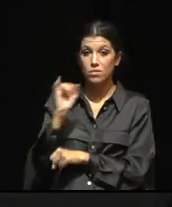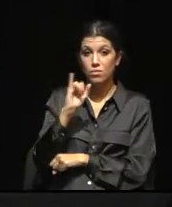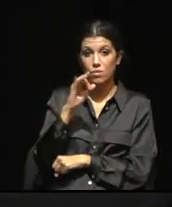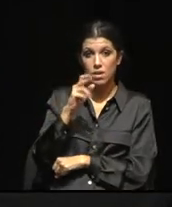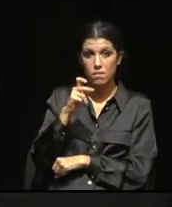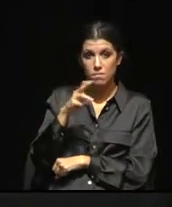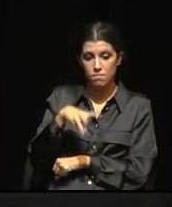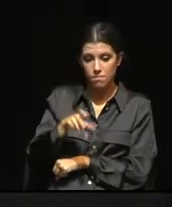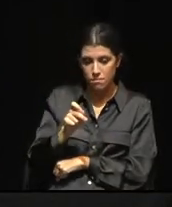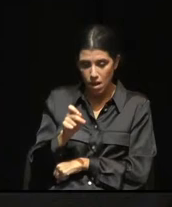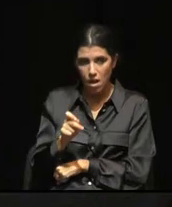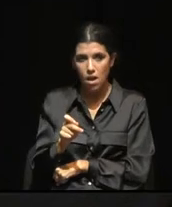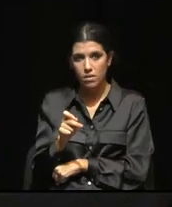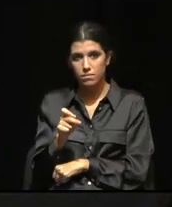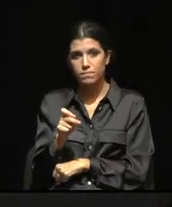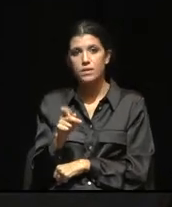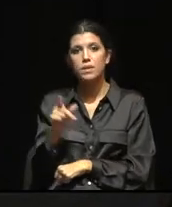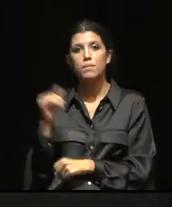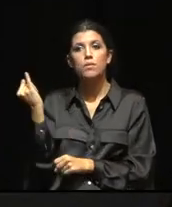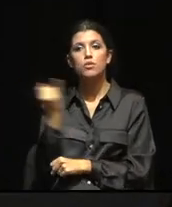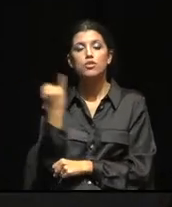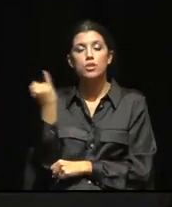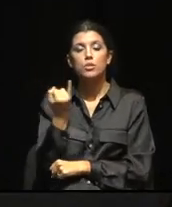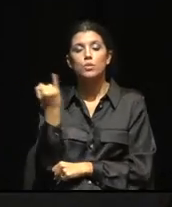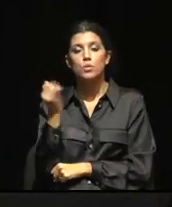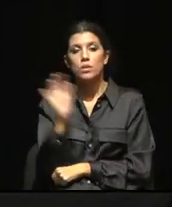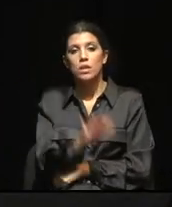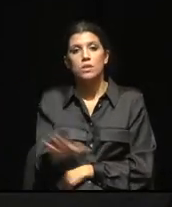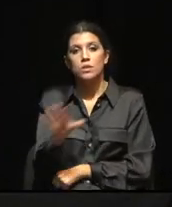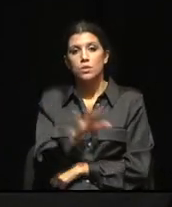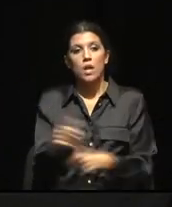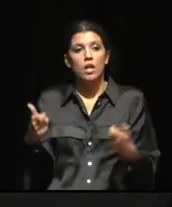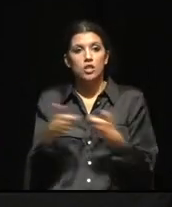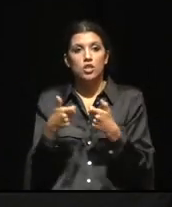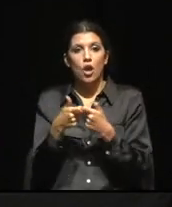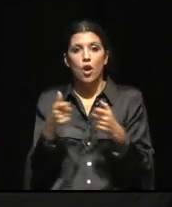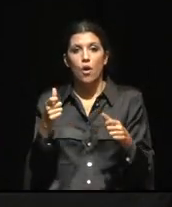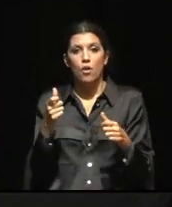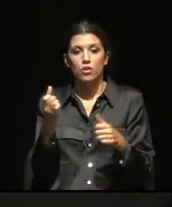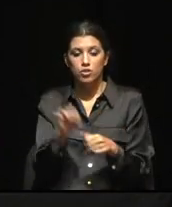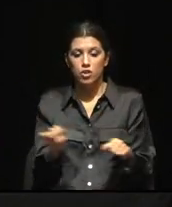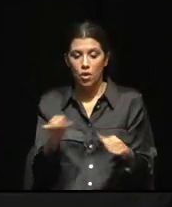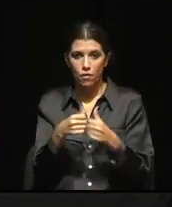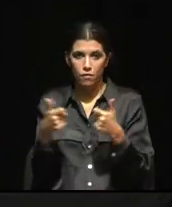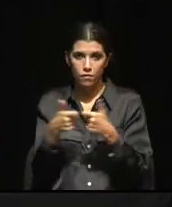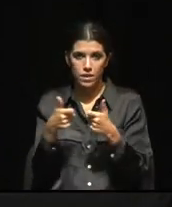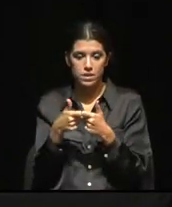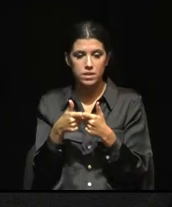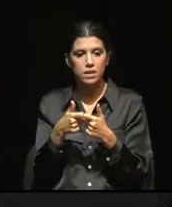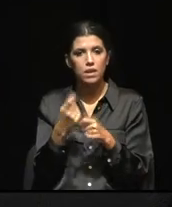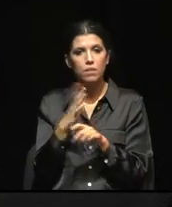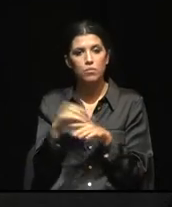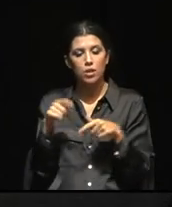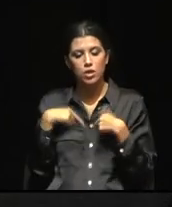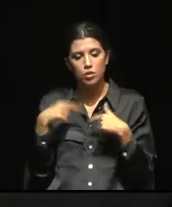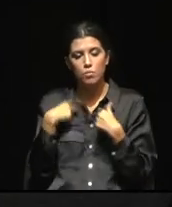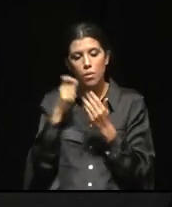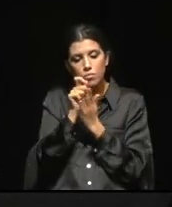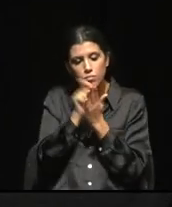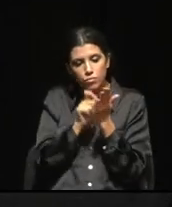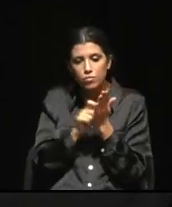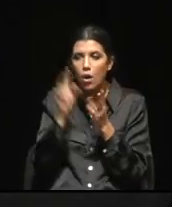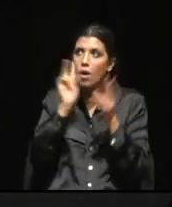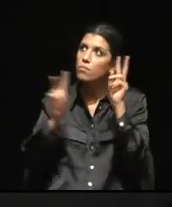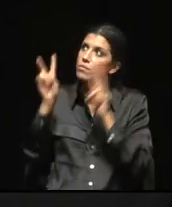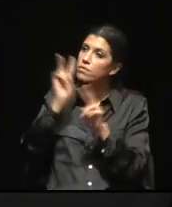Instituto Nacional de meteorologia e geofísica e do Instituto de Meteorologia com auxílio dos apontamentos sobre instrumentos meteorológicos de observação